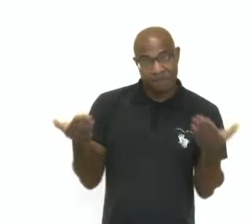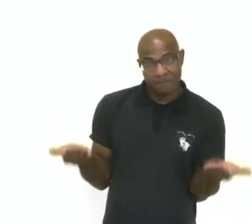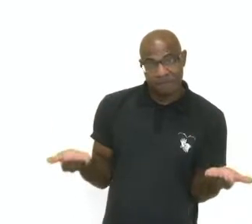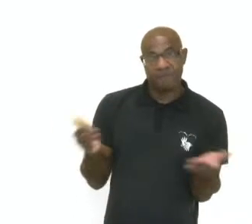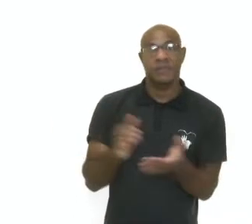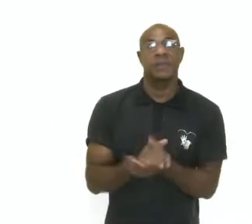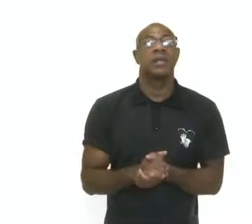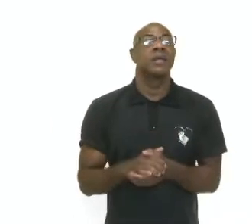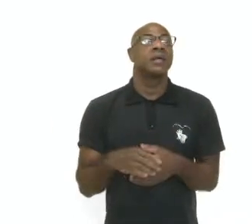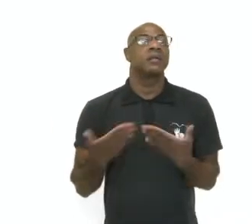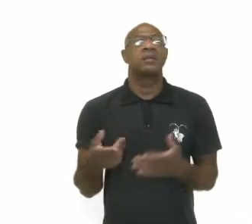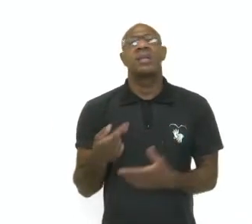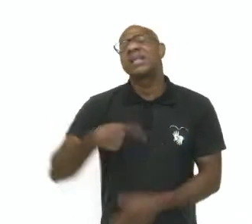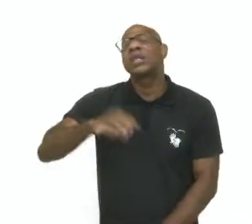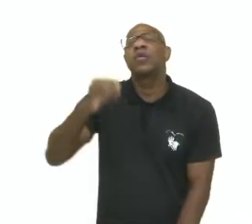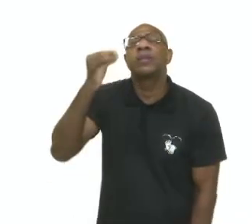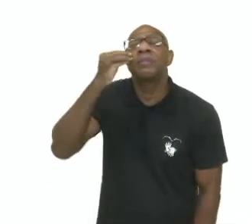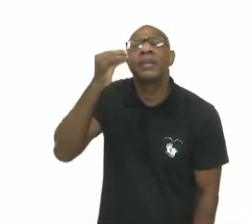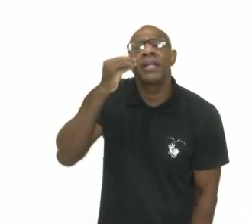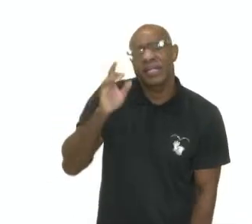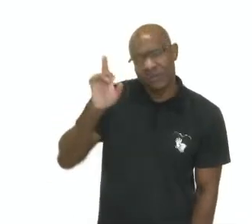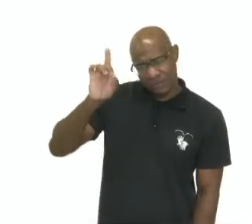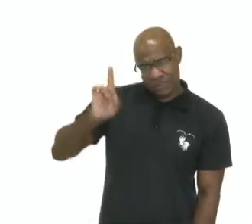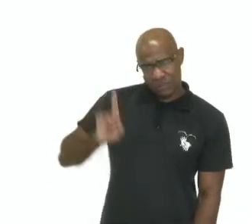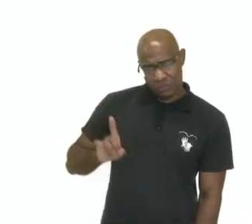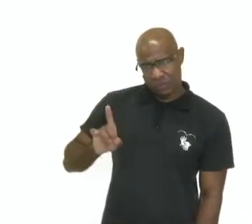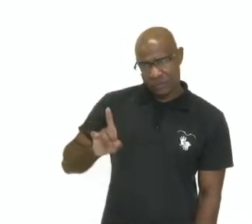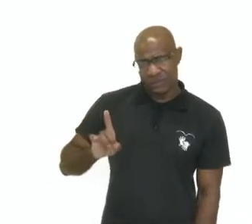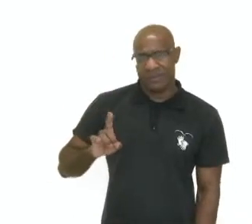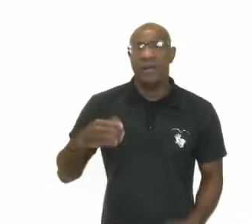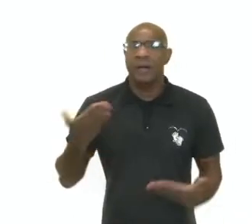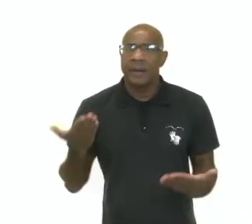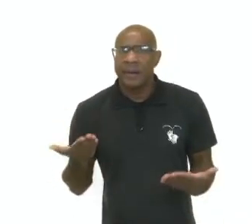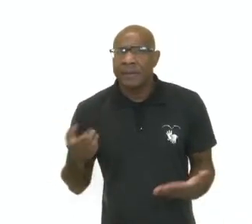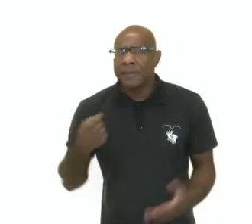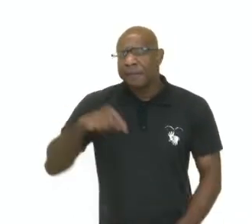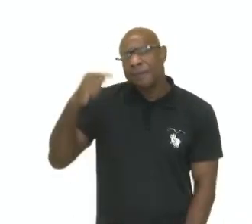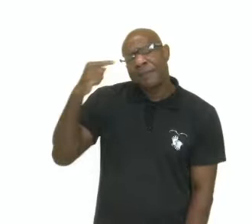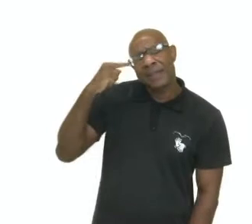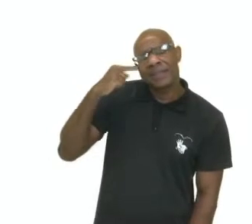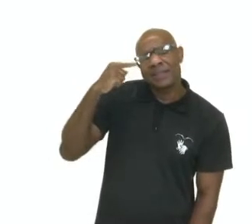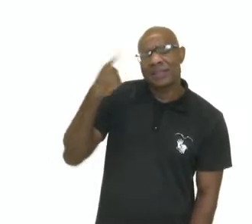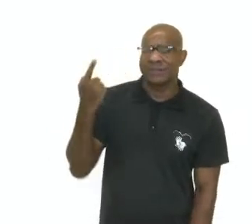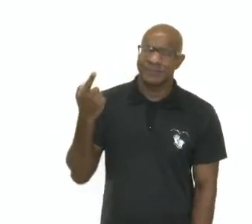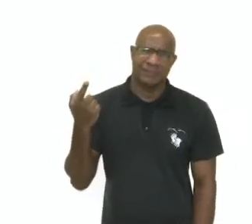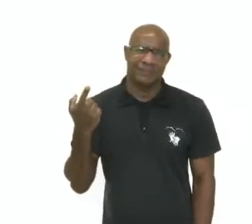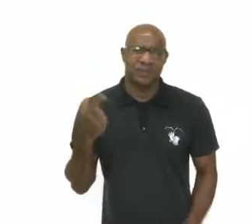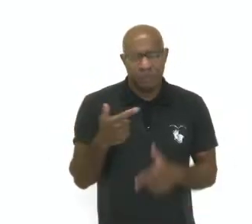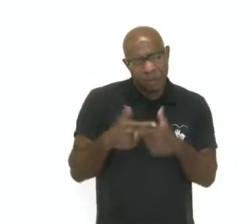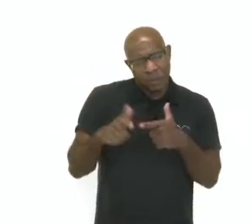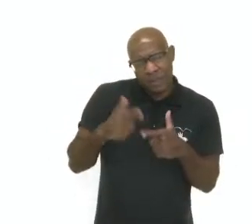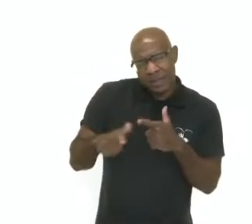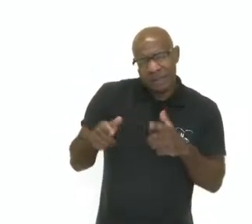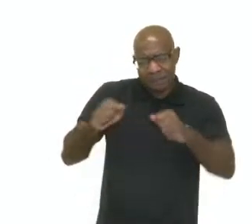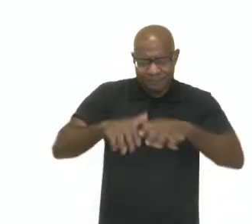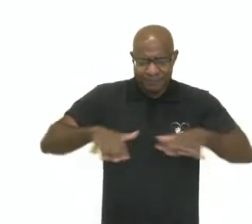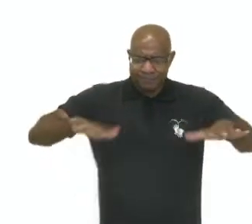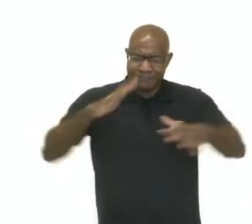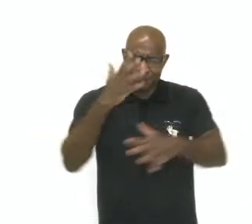A partir da sua experiência como diretora da Unplastic e pensando especificamente no problema ambiental dos